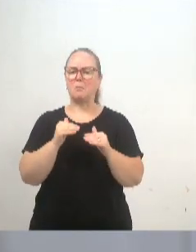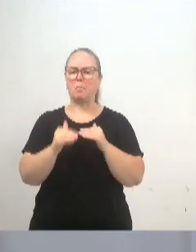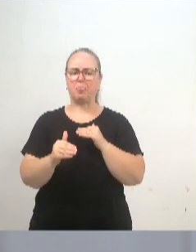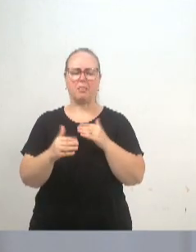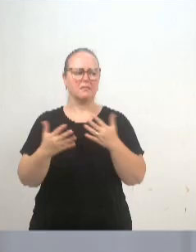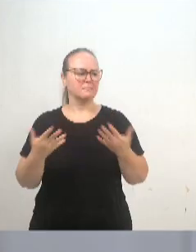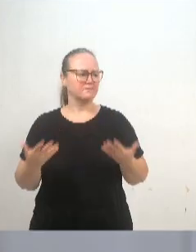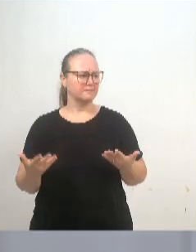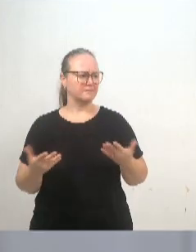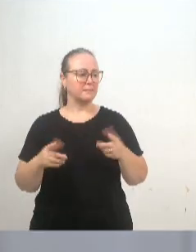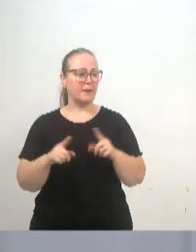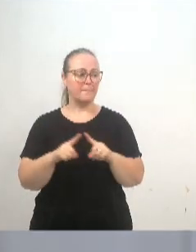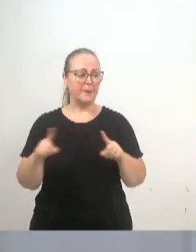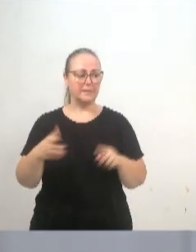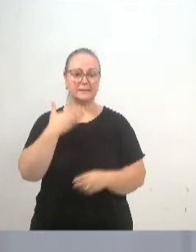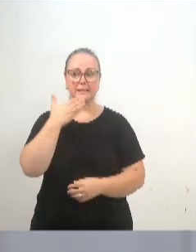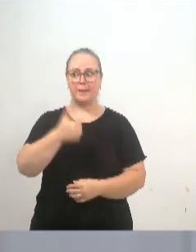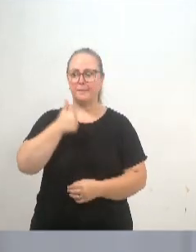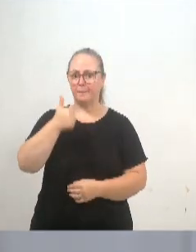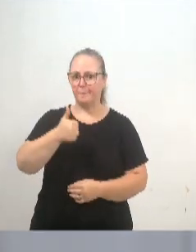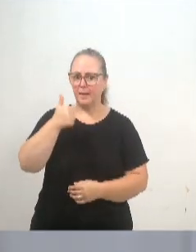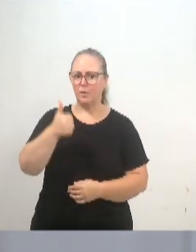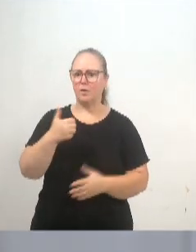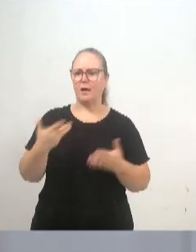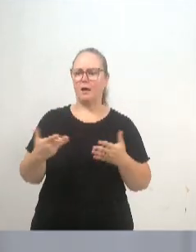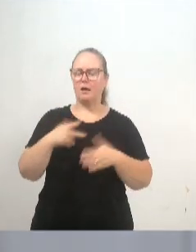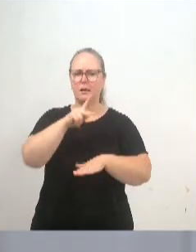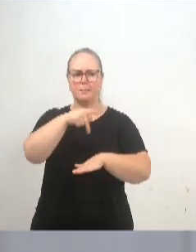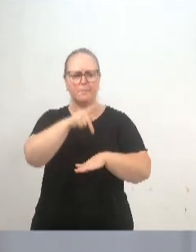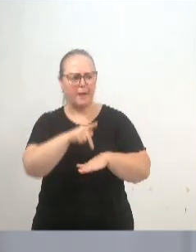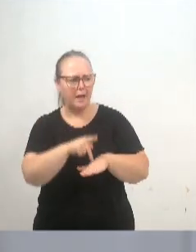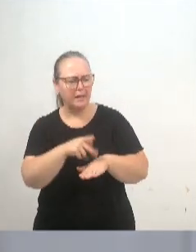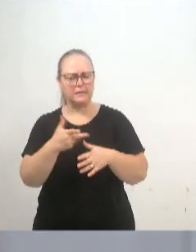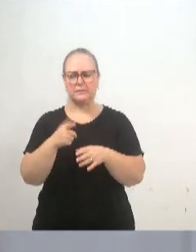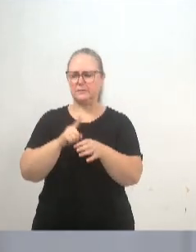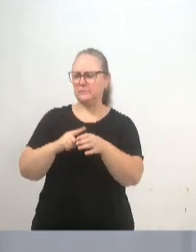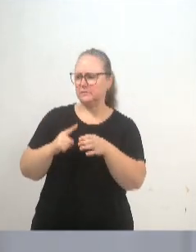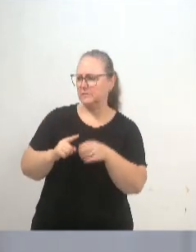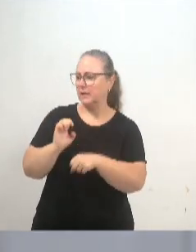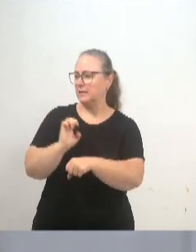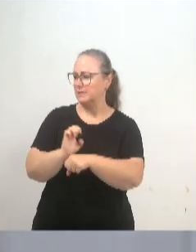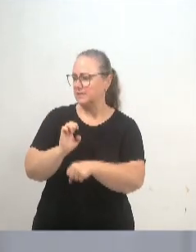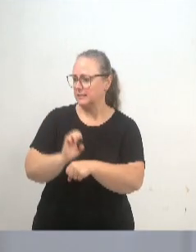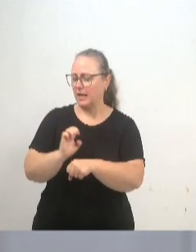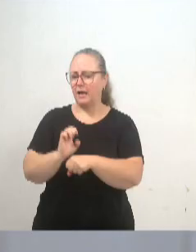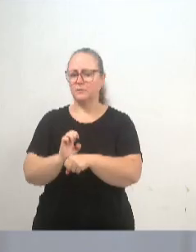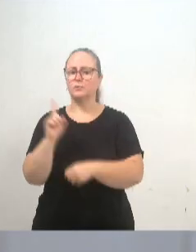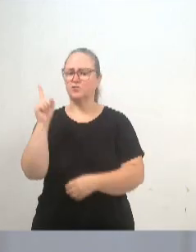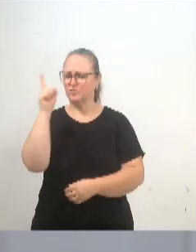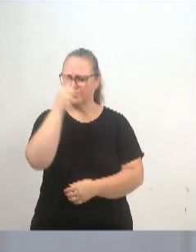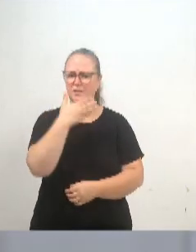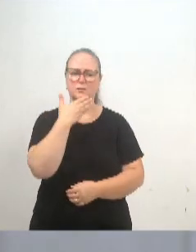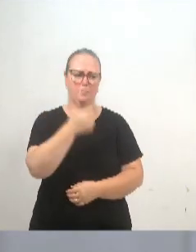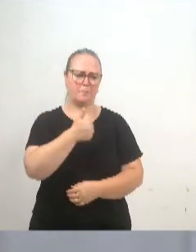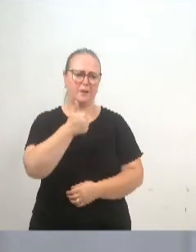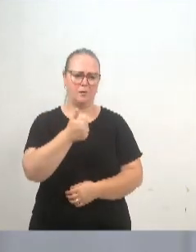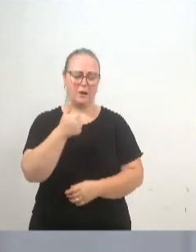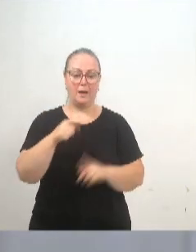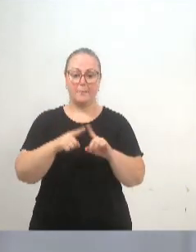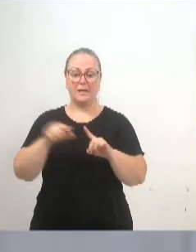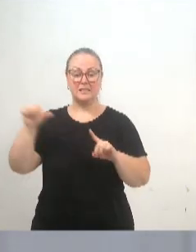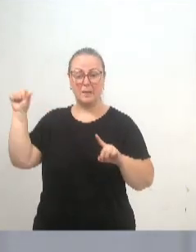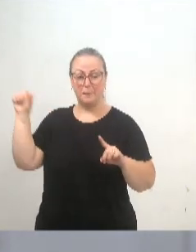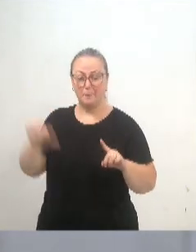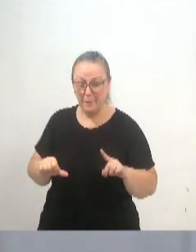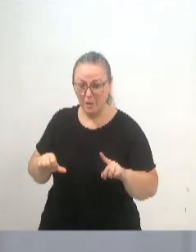sua cidade ou do seu país, é muito difícil. Mas para piorar, é muito fácil. Olha só o que o